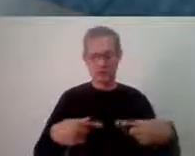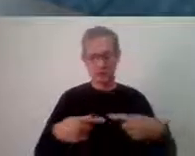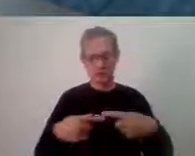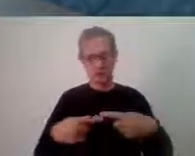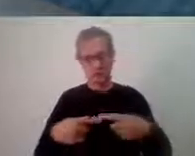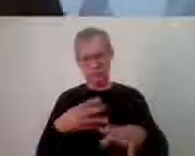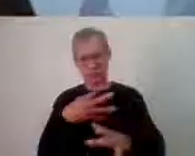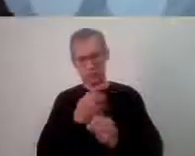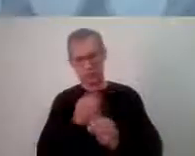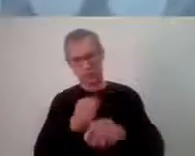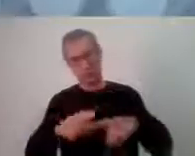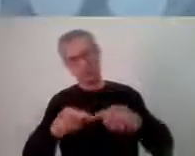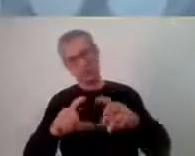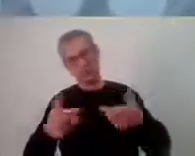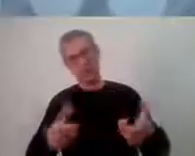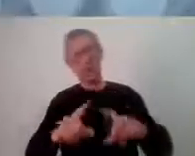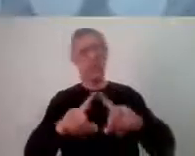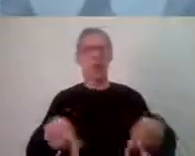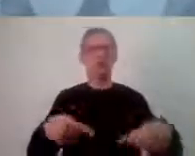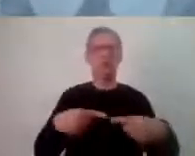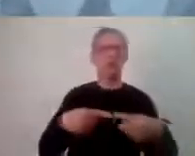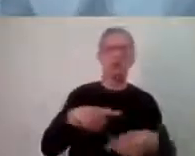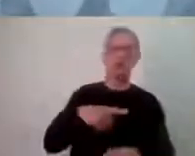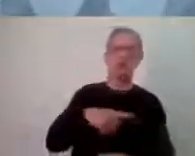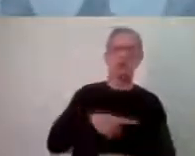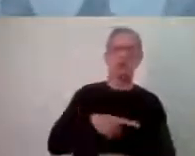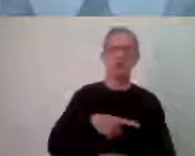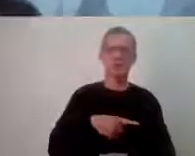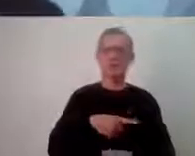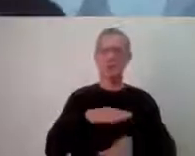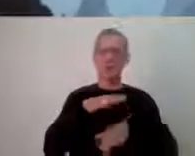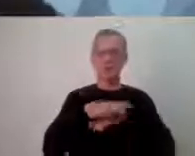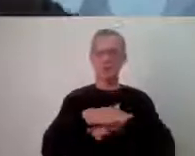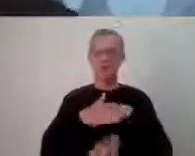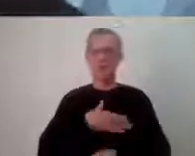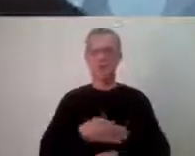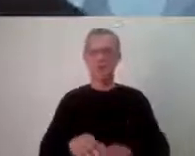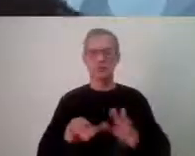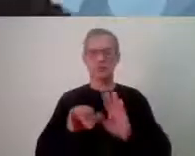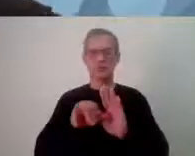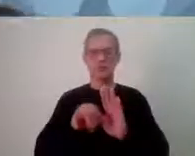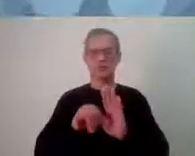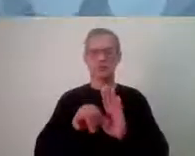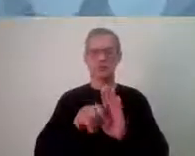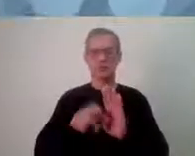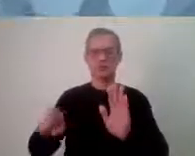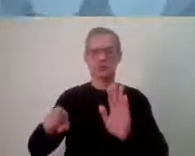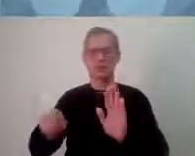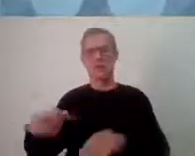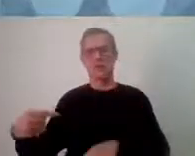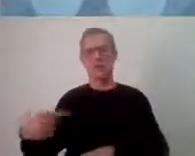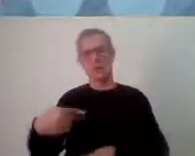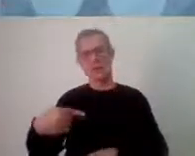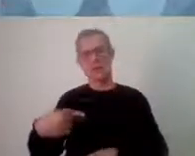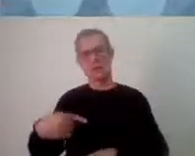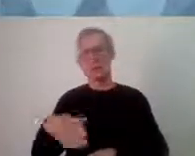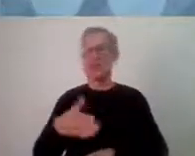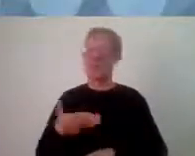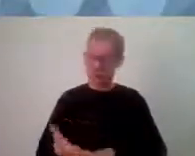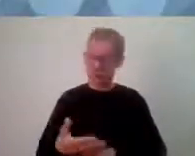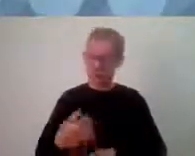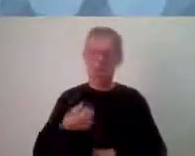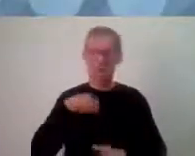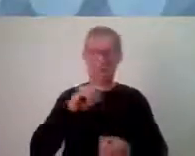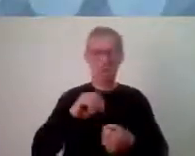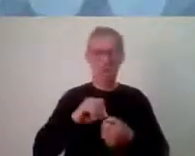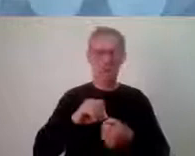área. Se essa região ela estiver abaixo do meu eixo X, vai dar negativo. E aí, o que eu